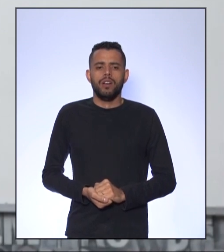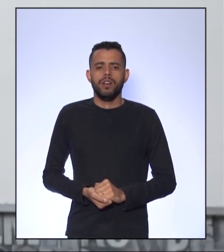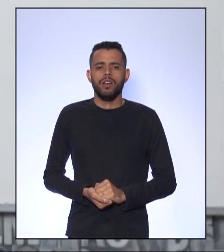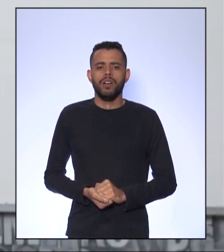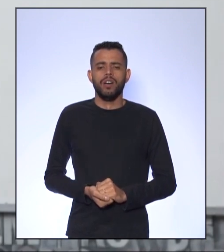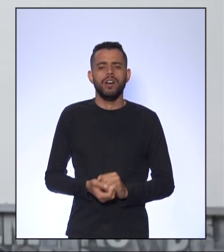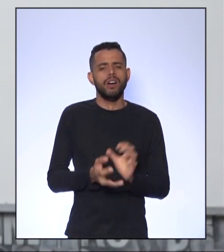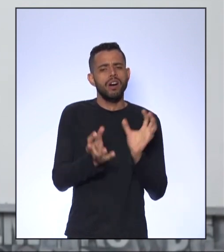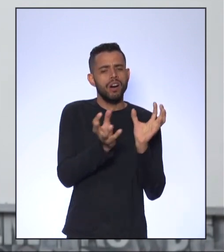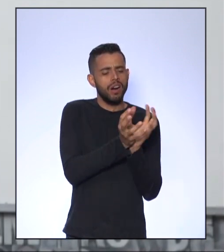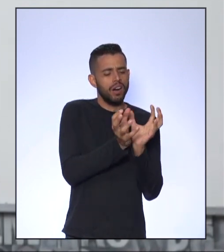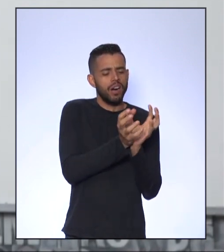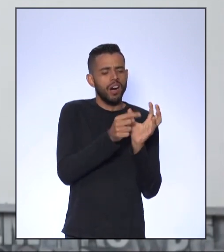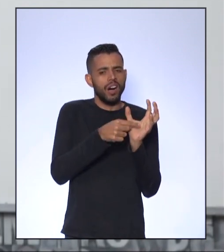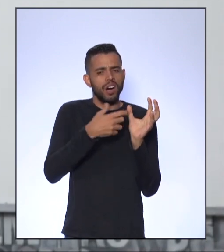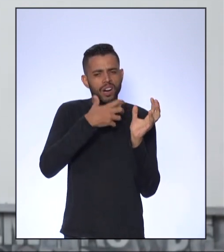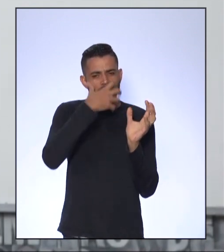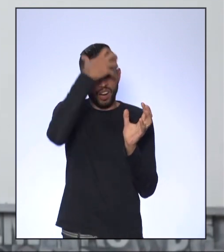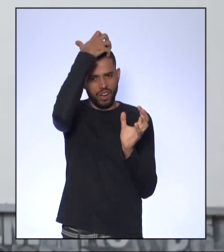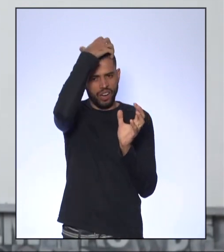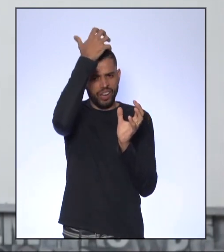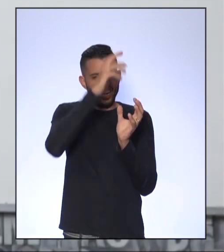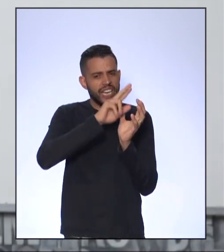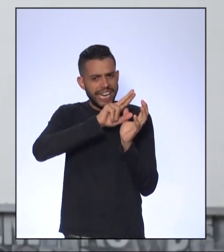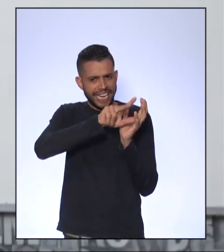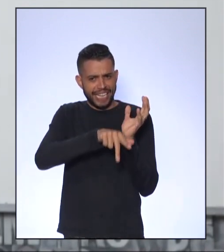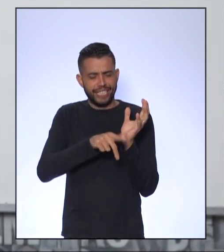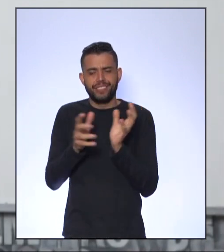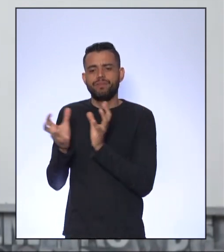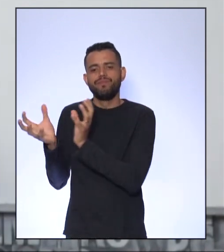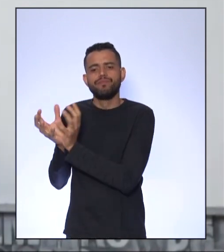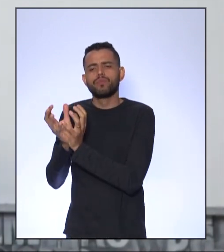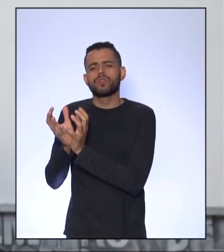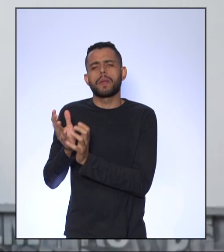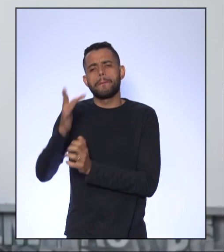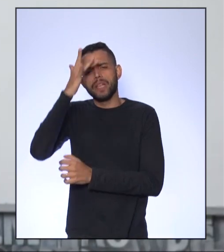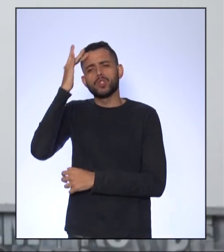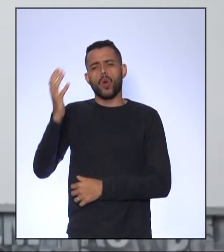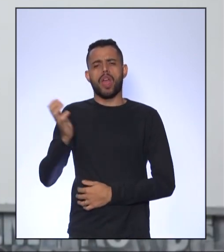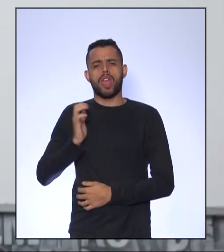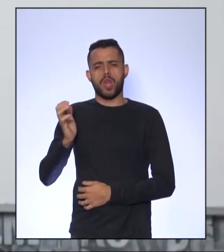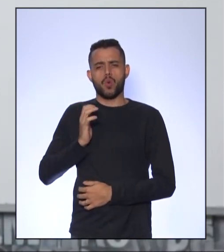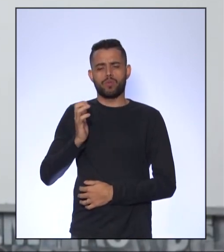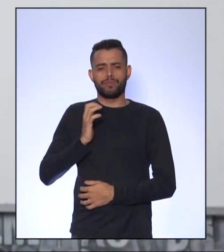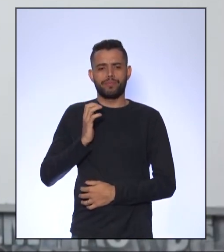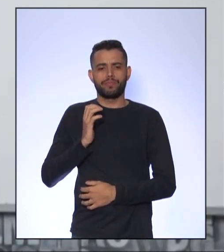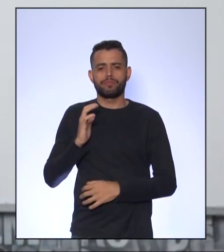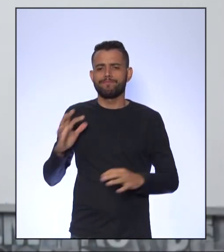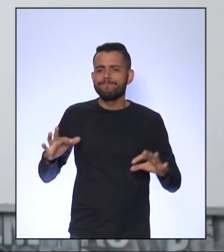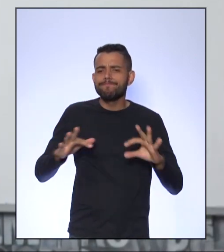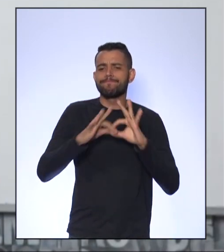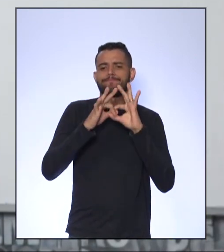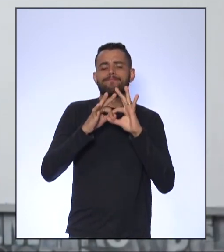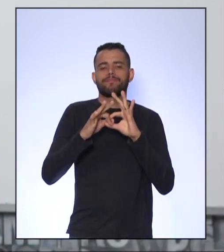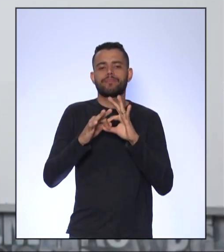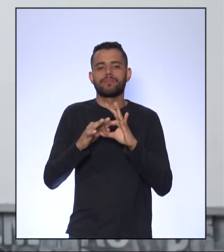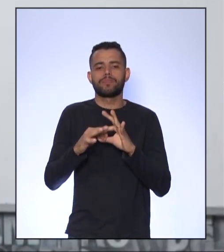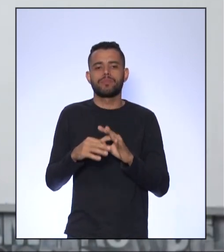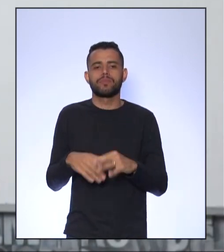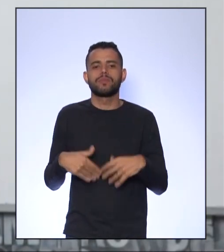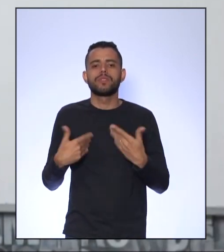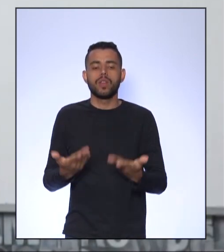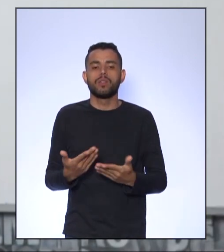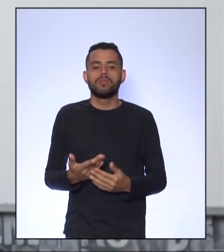a burguesia. Então, olha só, o processo de declínio do mundo